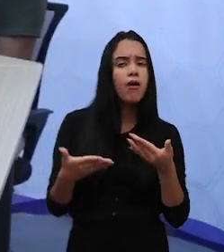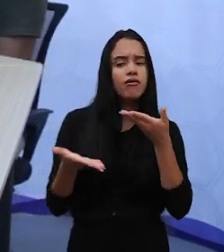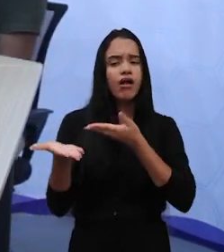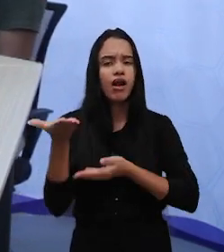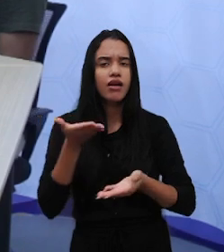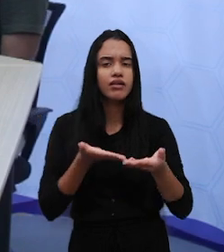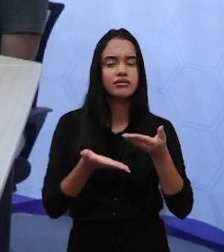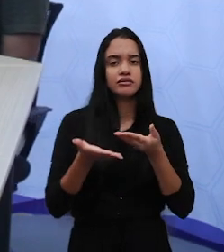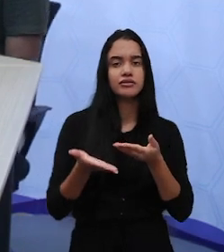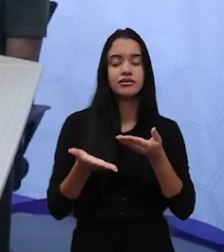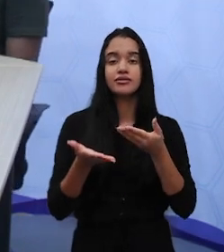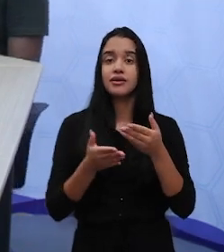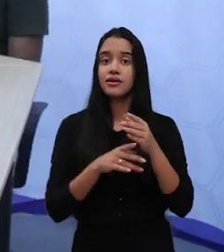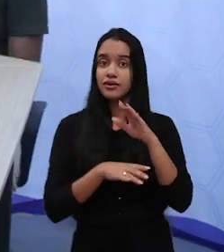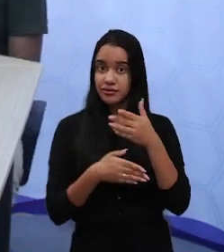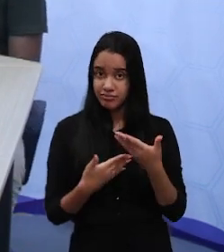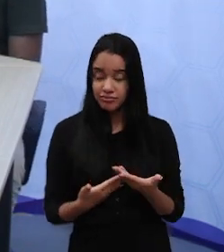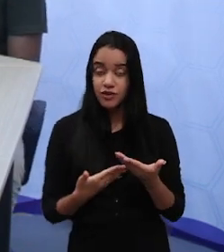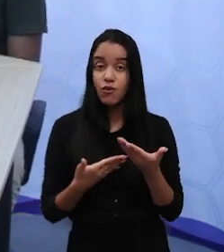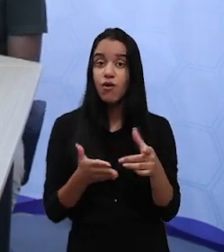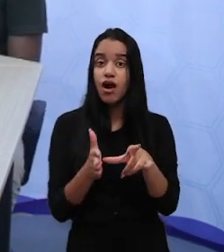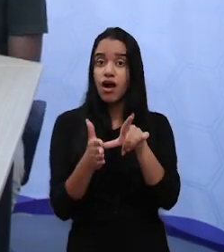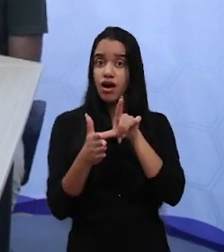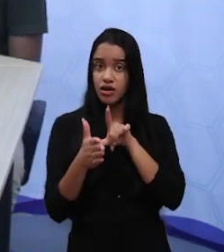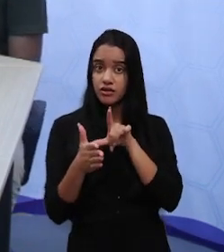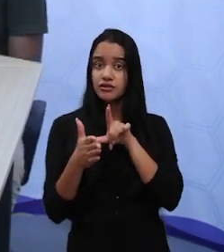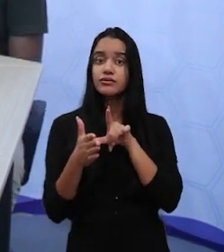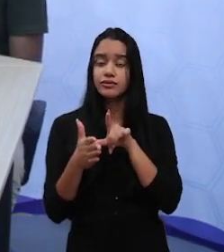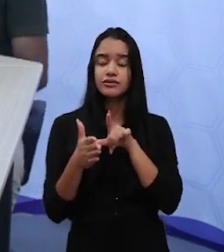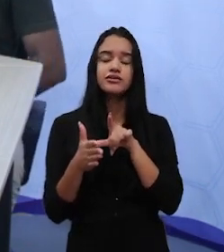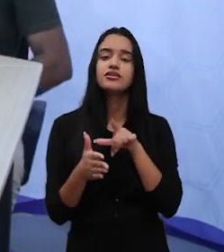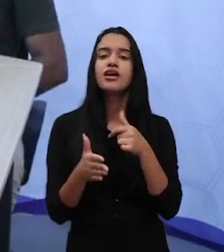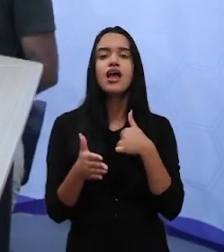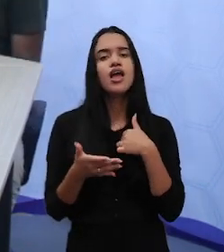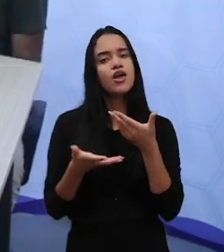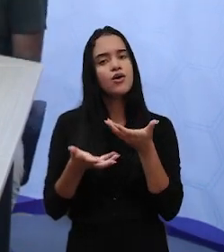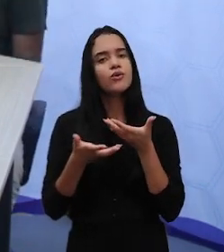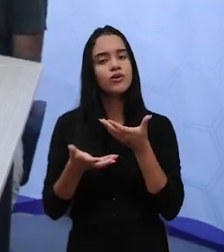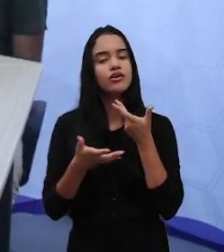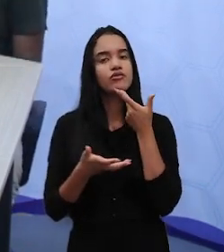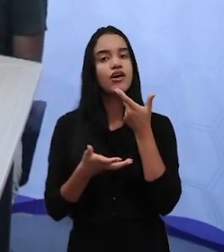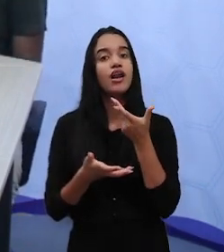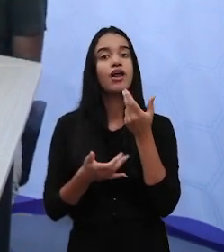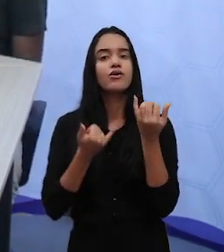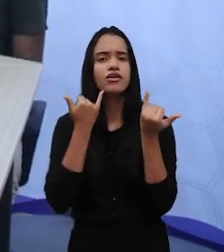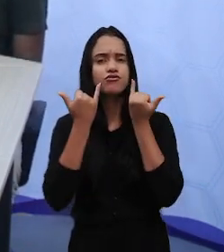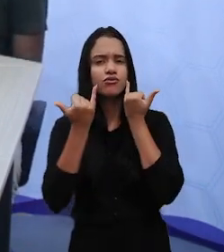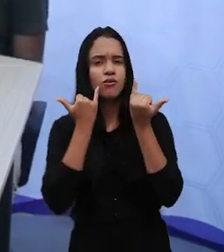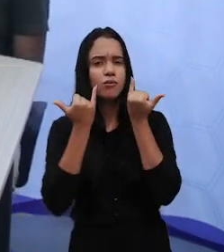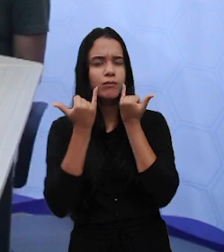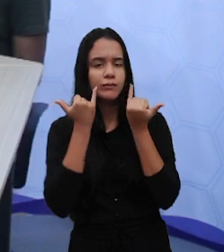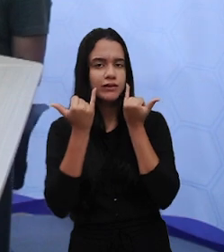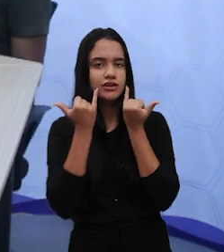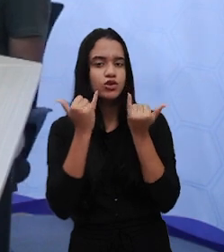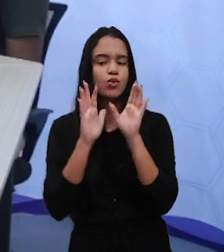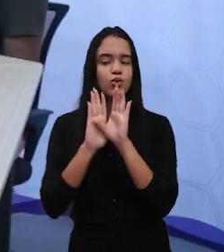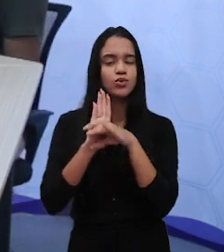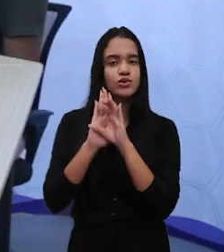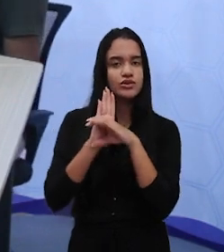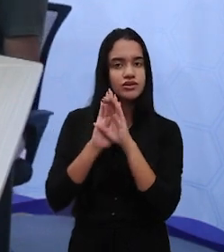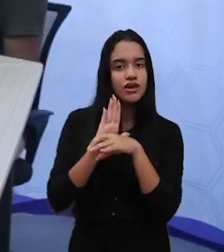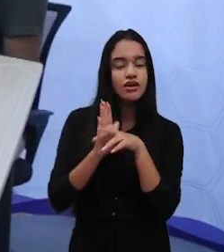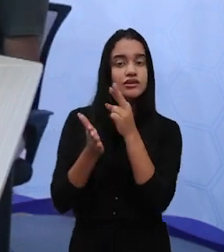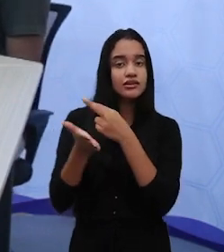relacionados. E a princípio, antes de passar a palavra para ela, gostaria de trazer a seguinte informação que irá conceituar um pouco o que é a